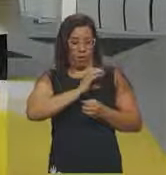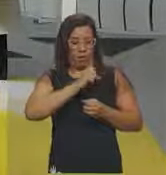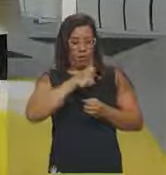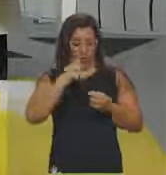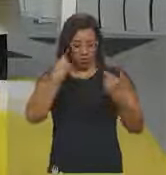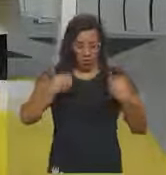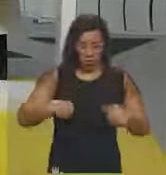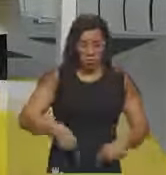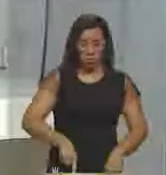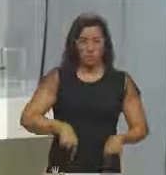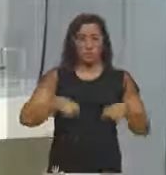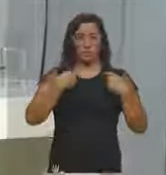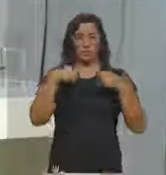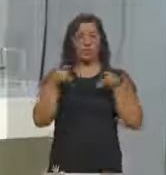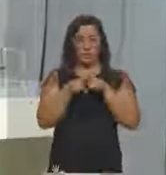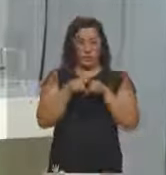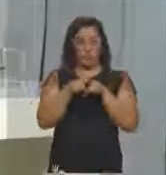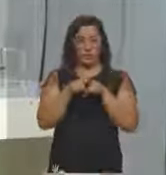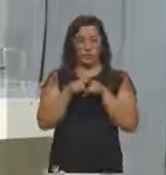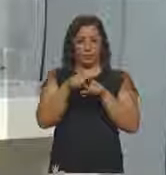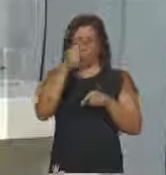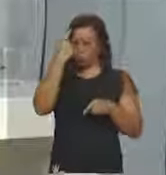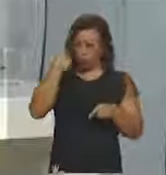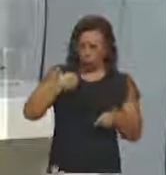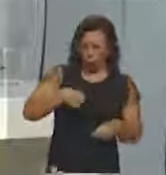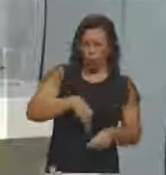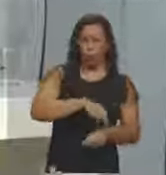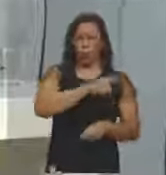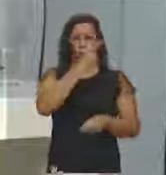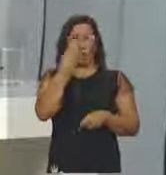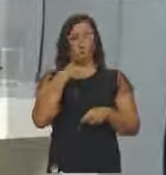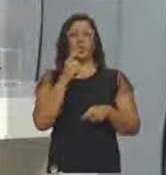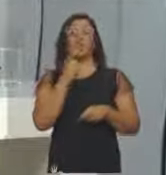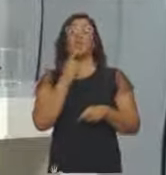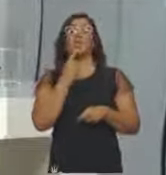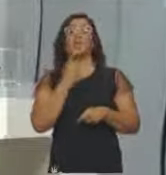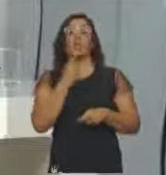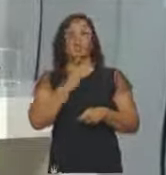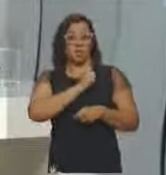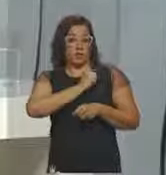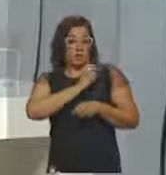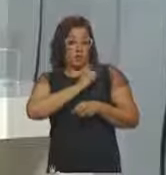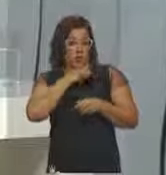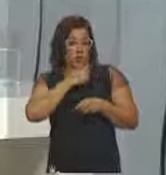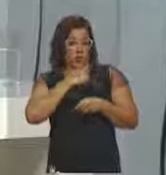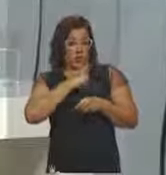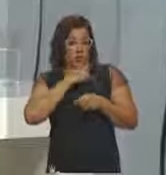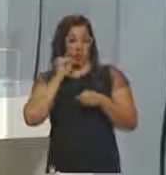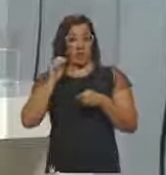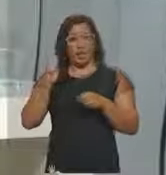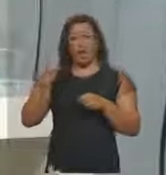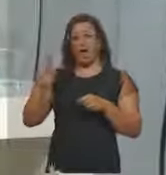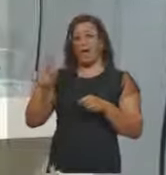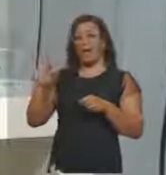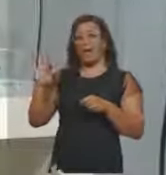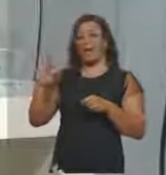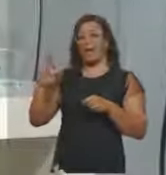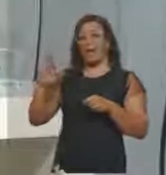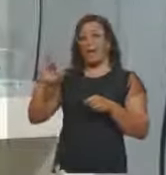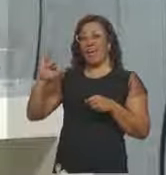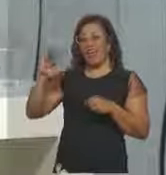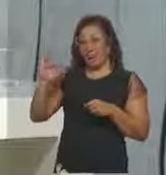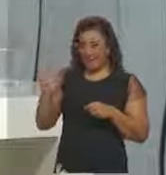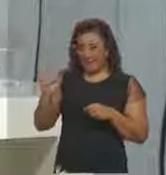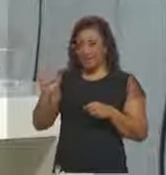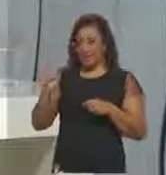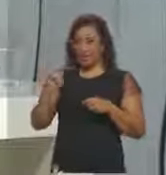corpo e também chega ao coração. Então, o sangue sai do coração pelas artérias. Falei para você da artéria pulmonar, da